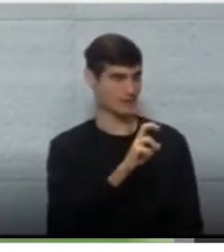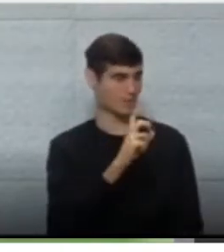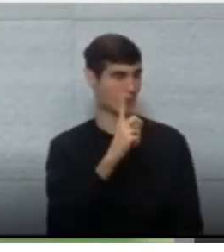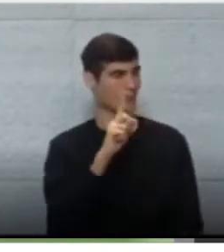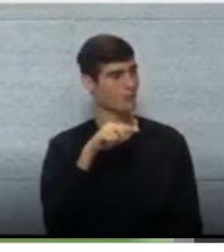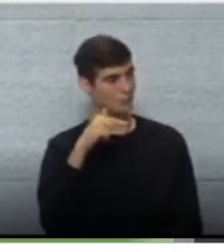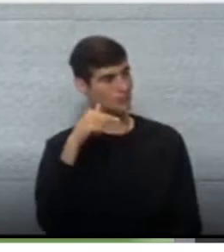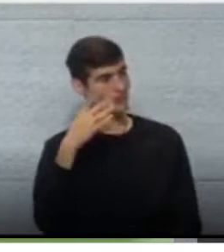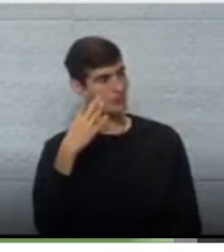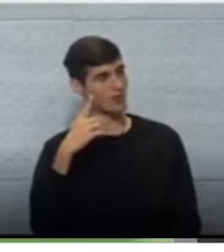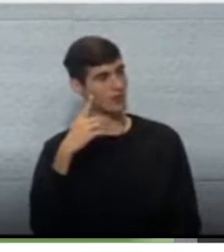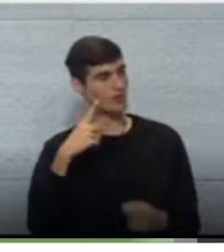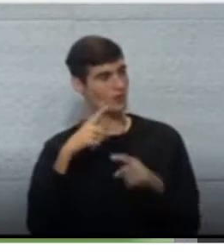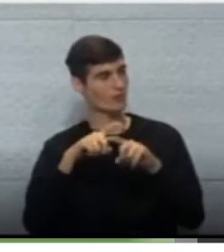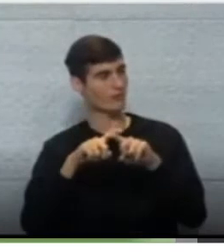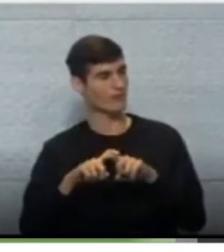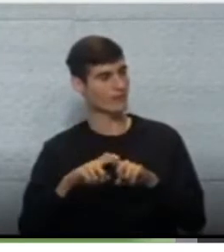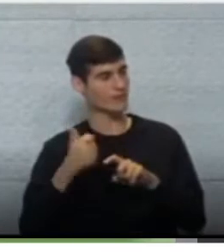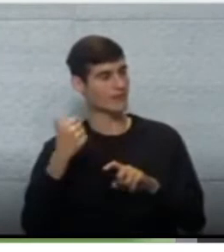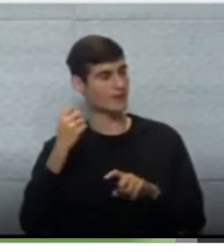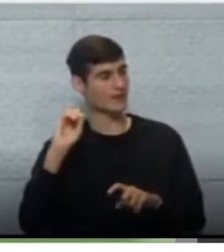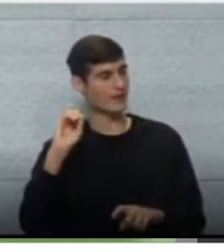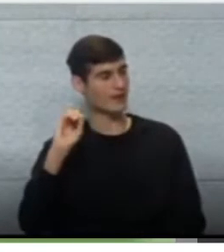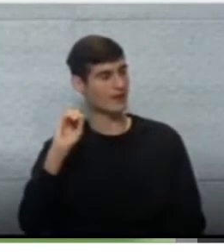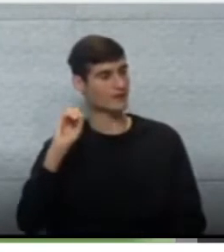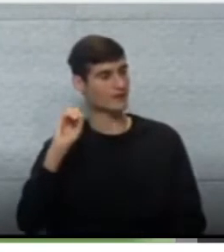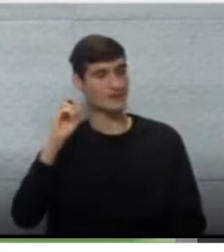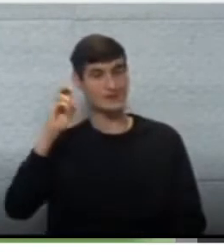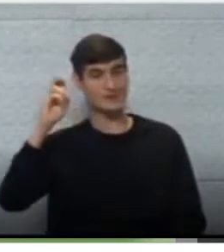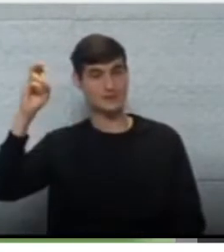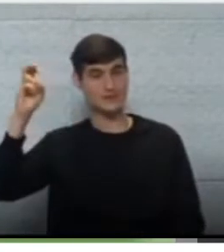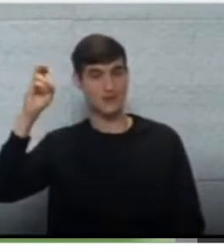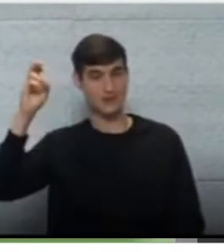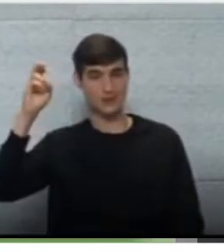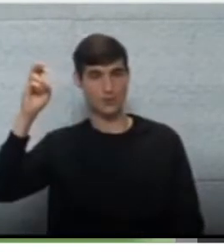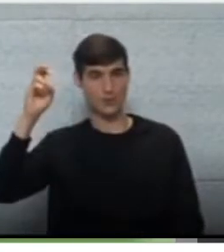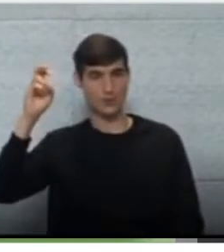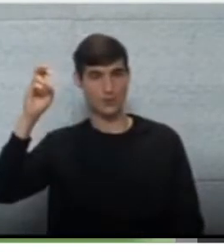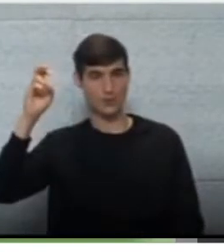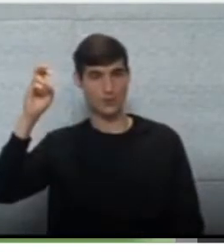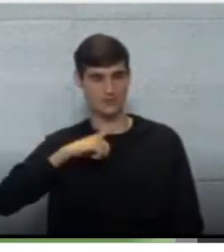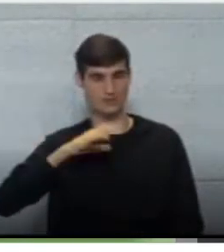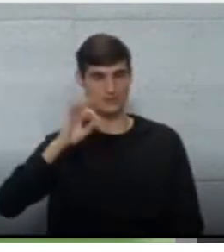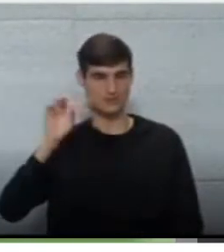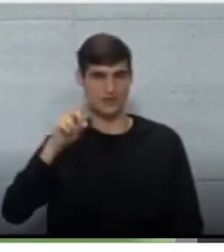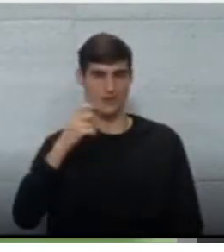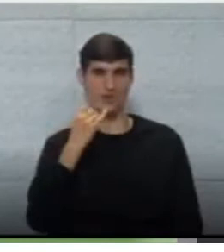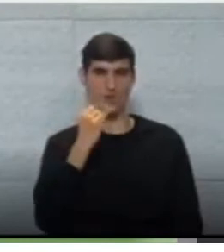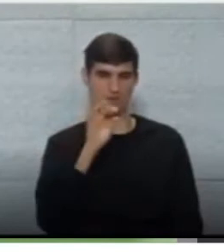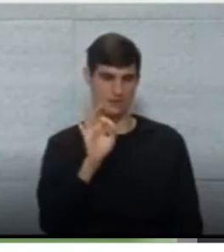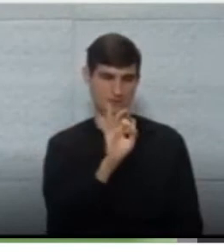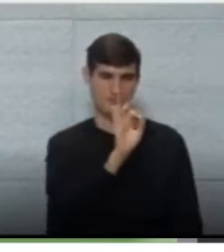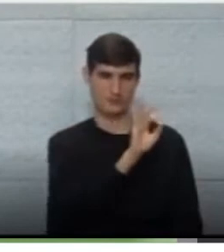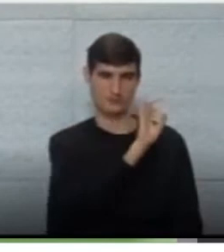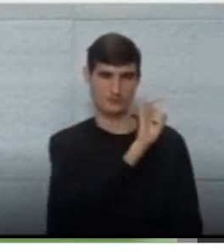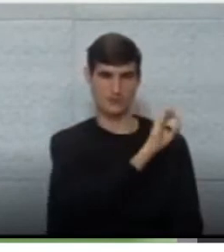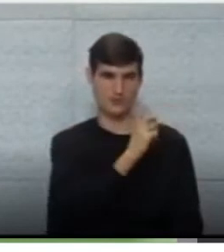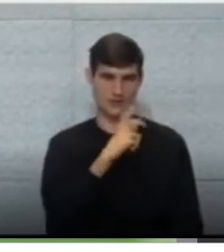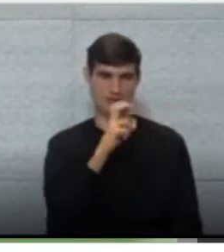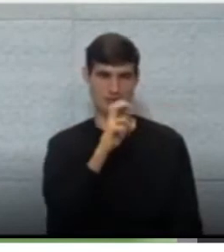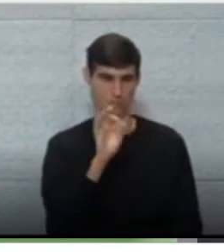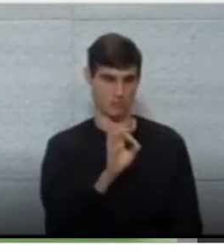10 a quinta bactérias na minha amostra inicial. Então, a